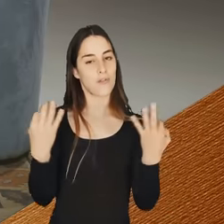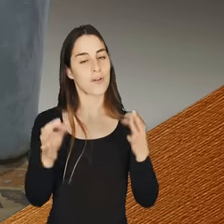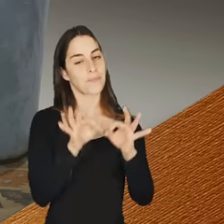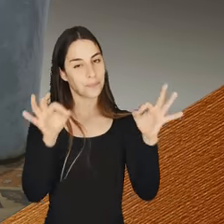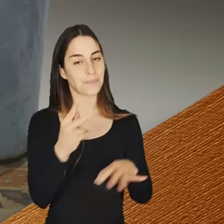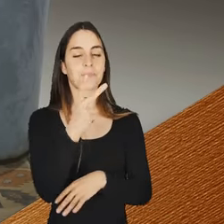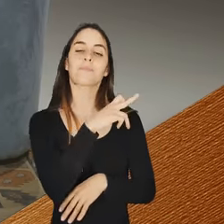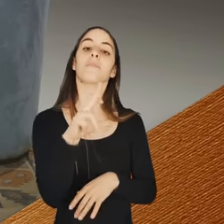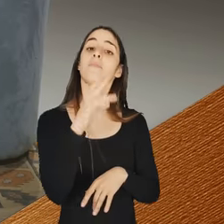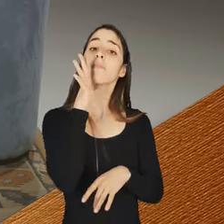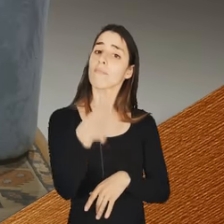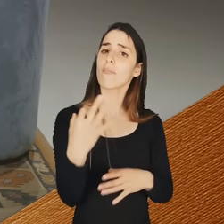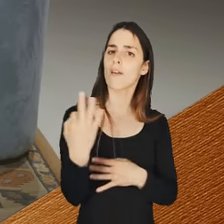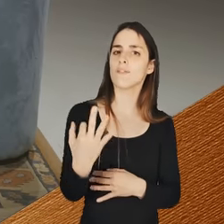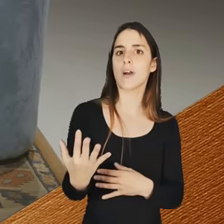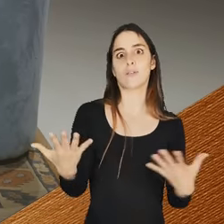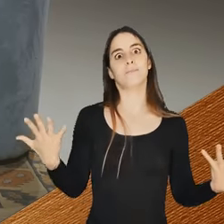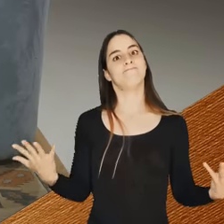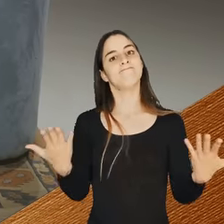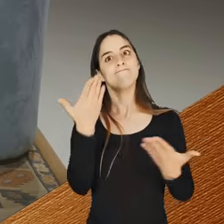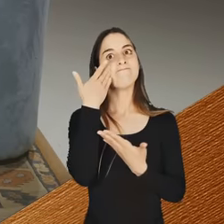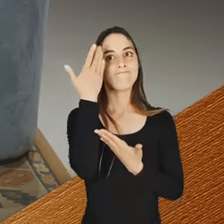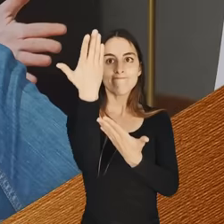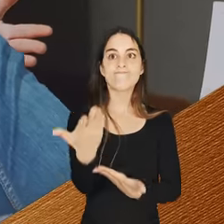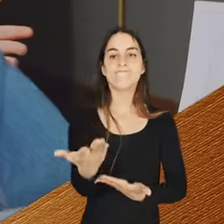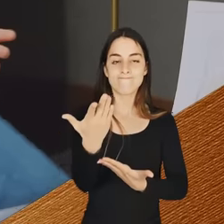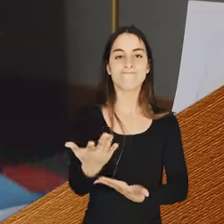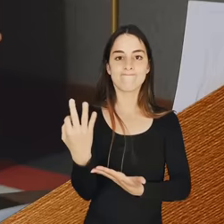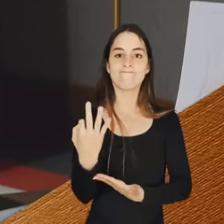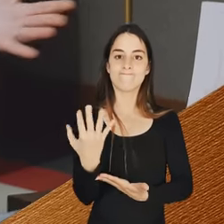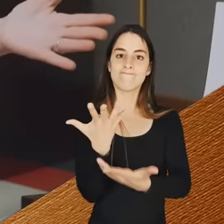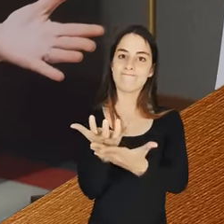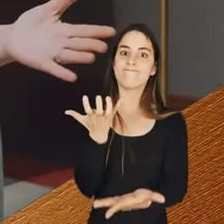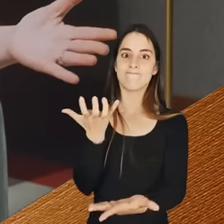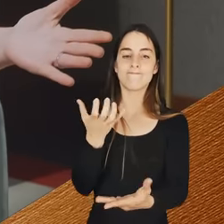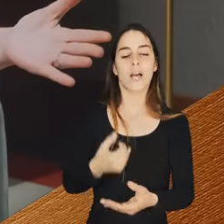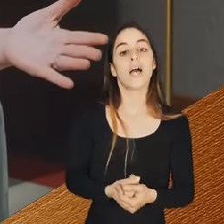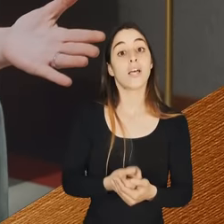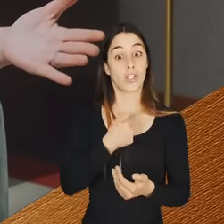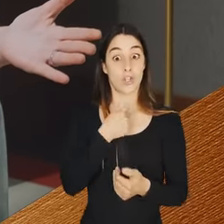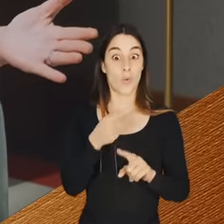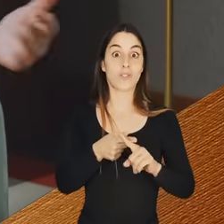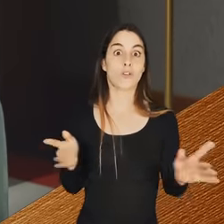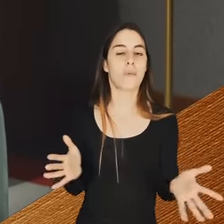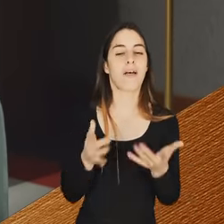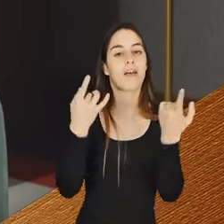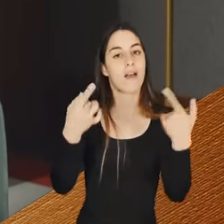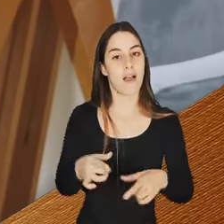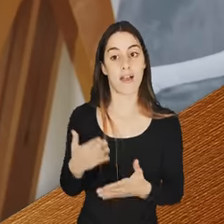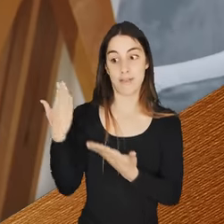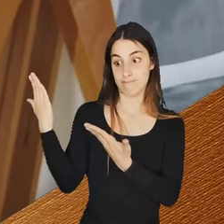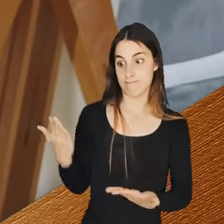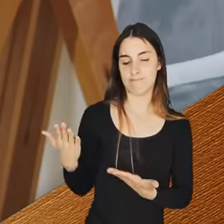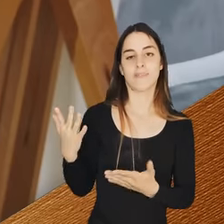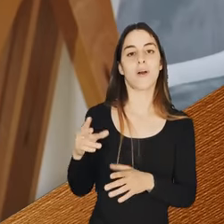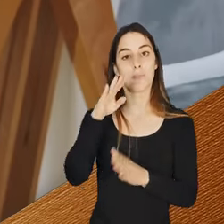é de facto uma inspiração. Sim, sim. Joana. E eu estou especialmente entusiasmada por tê-lo aqui no nosso programa, porque, pelo